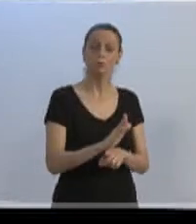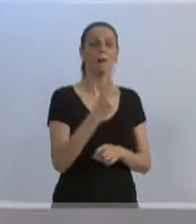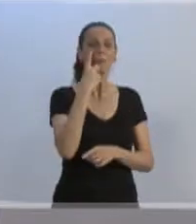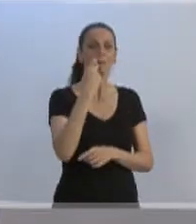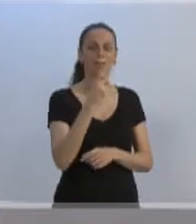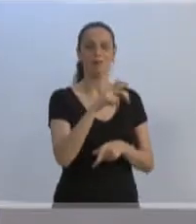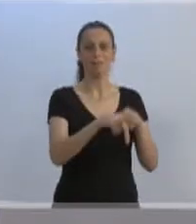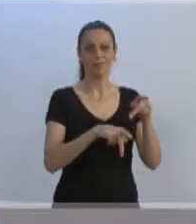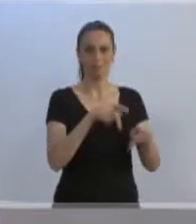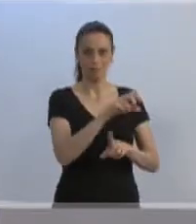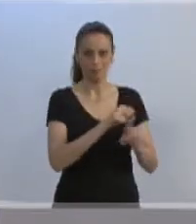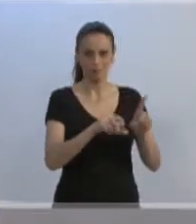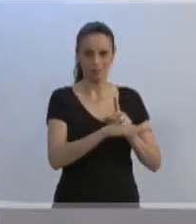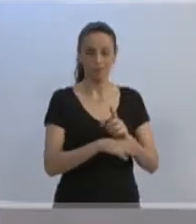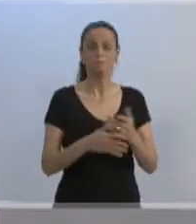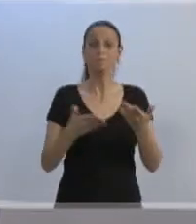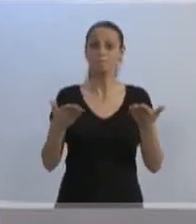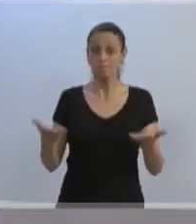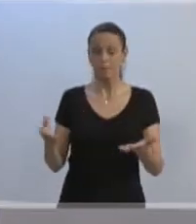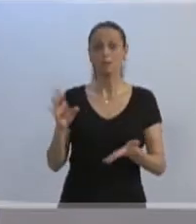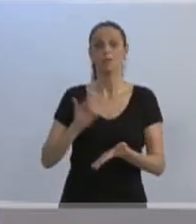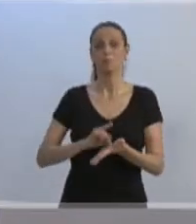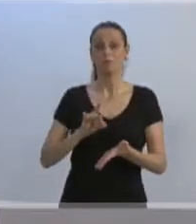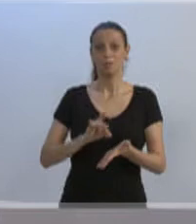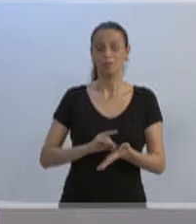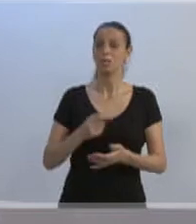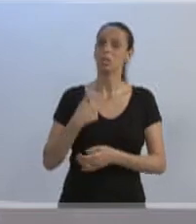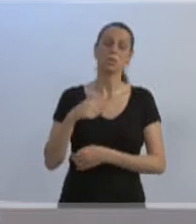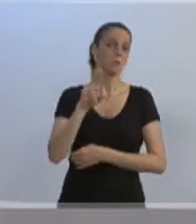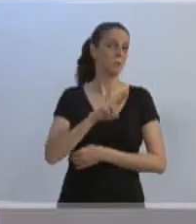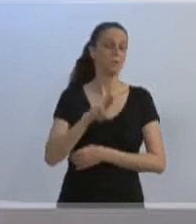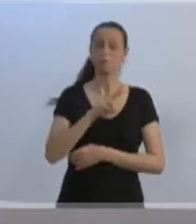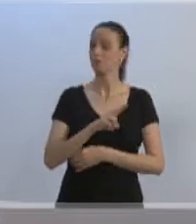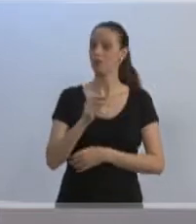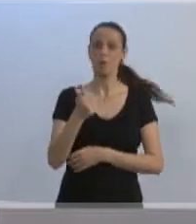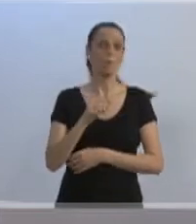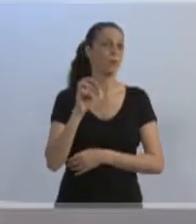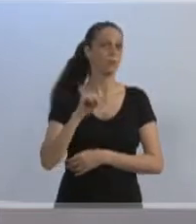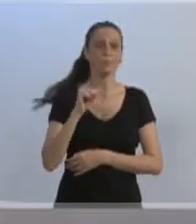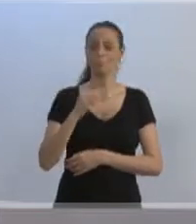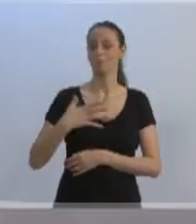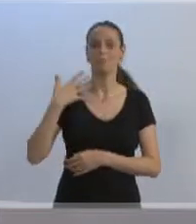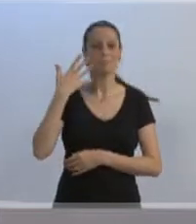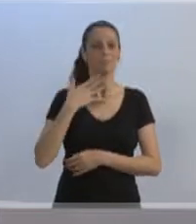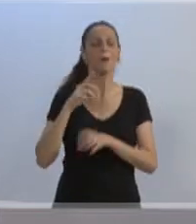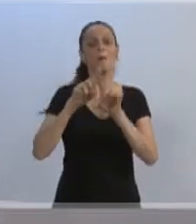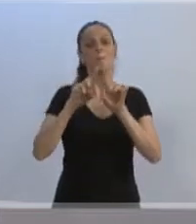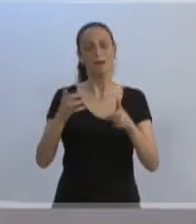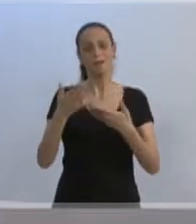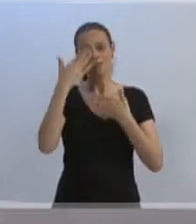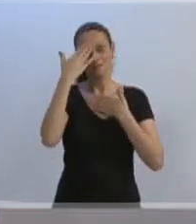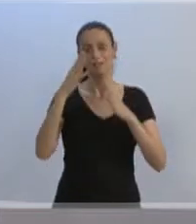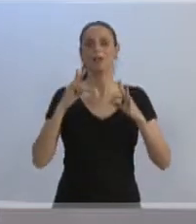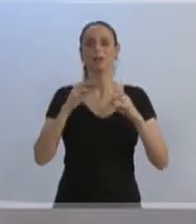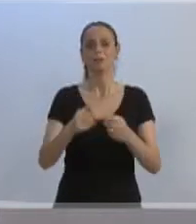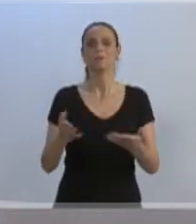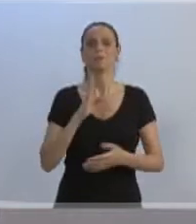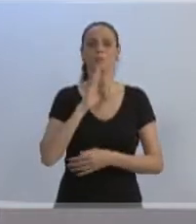por incrível que pareça os vereadores não fiz a autorização de todos os meus 11 minutos e quero agradecer a todos nessa tarde de